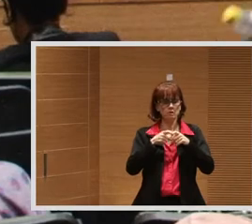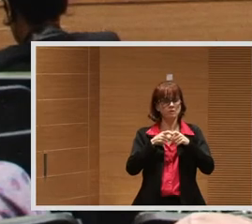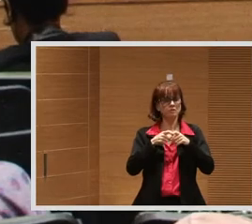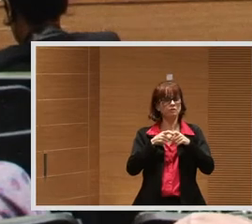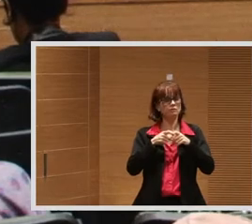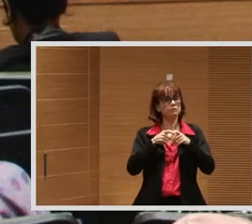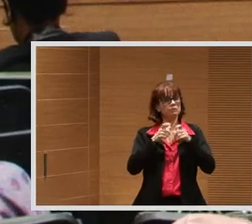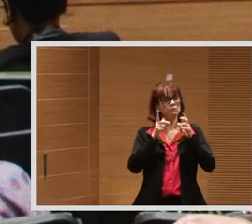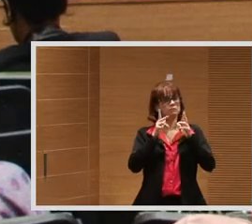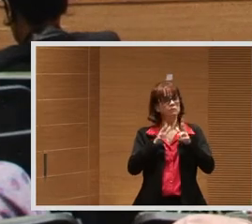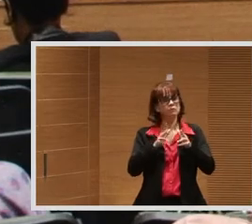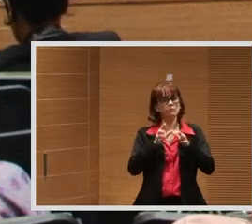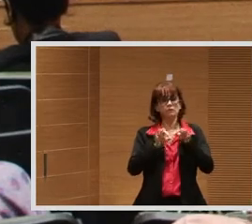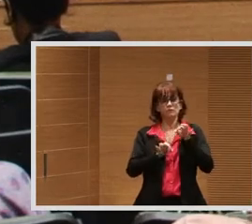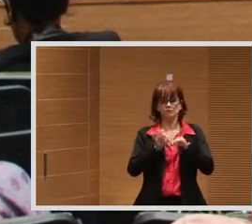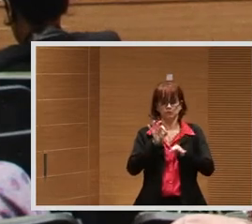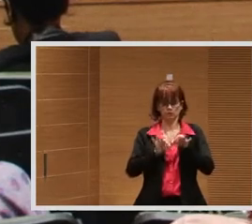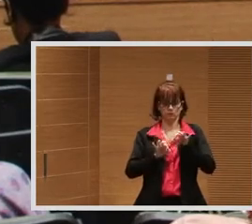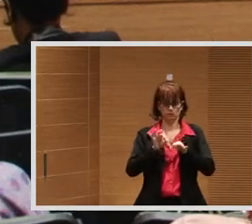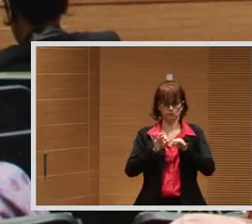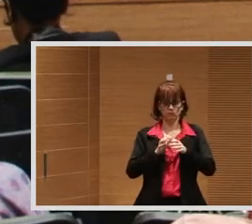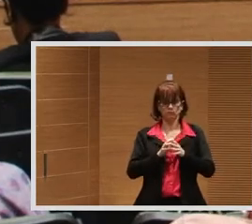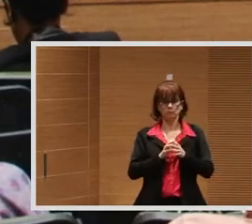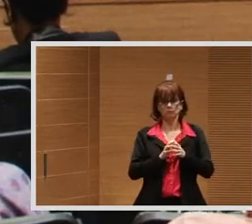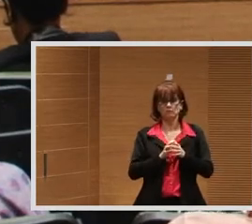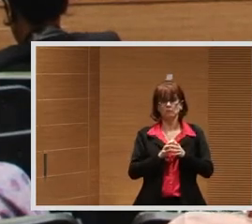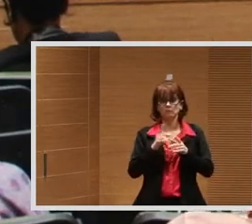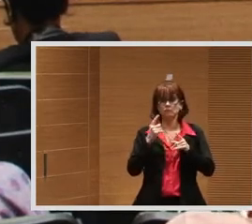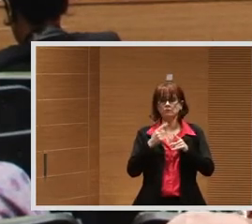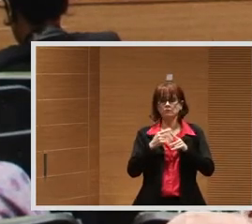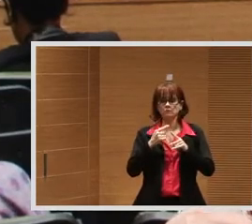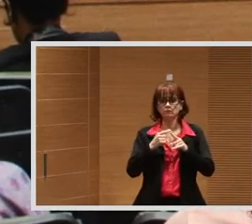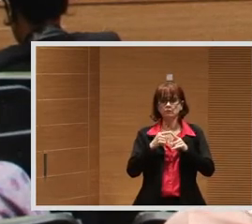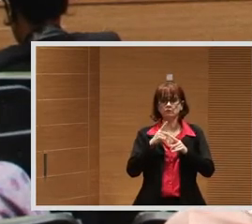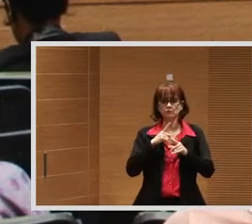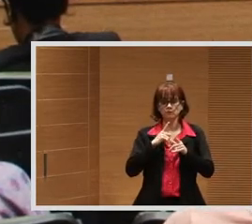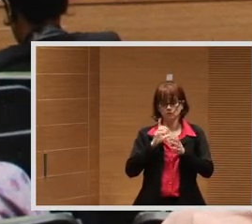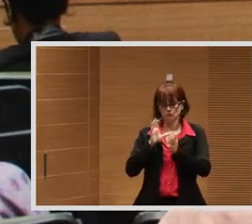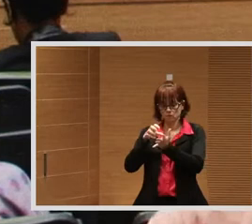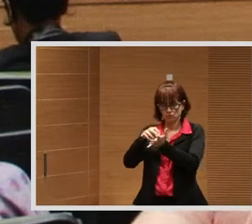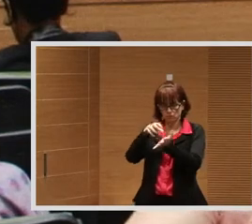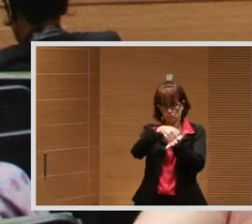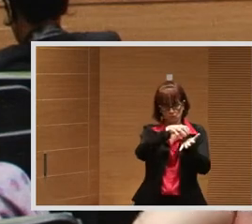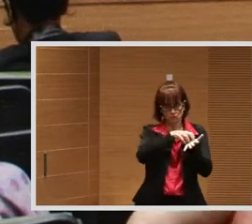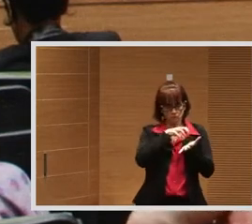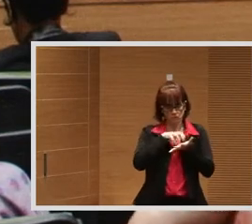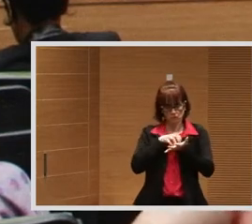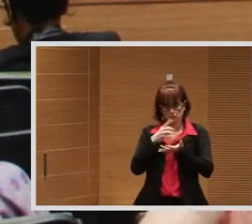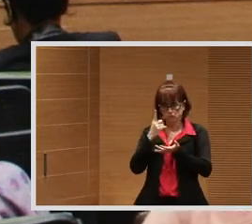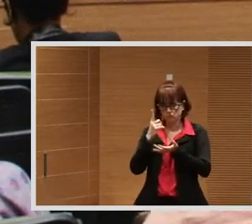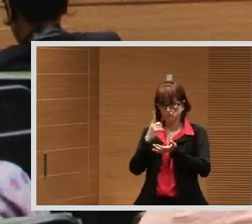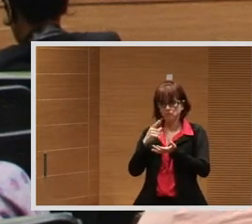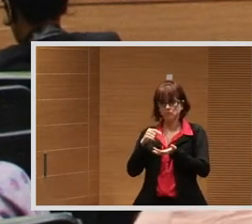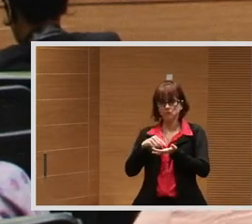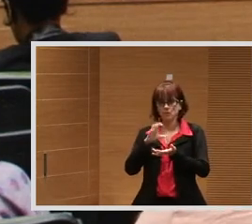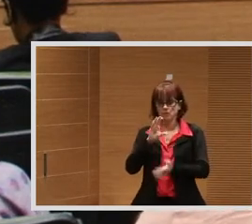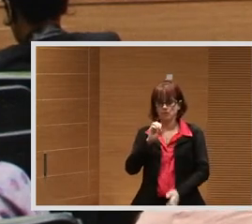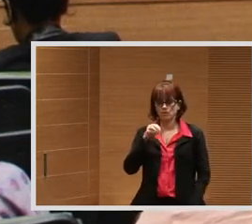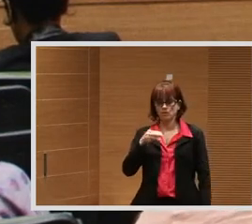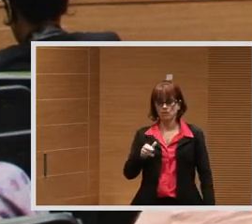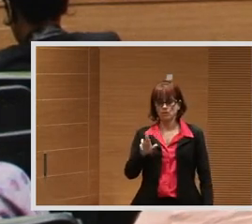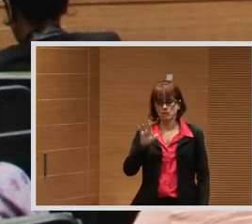se fosse o judiciário, que eles têm comarcas, o médico está nomeado para uma comarca, e eles passam a